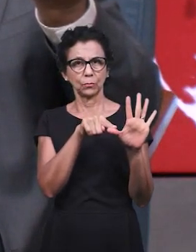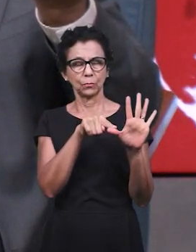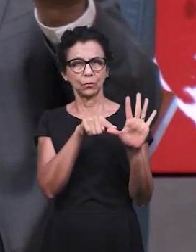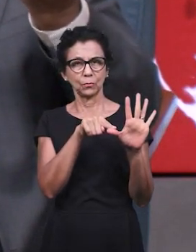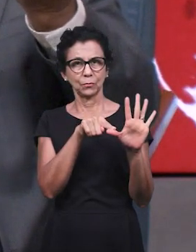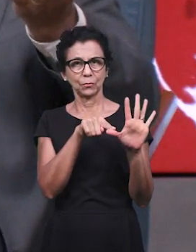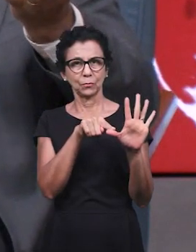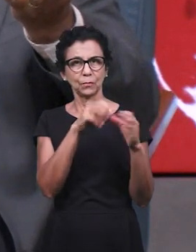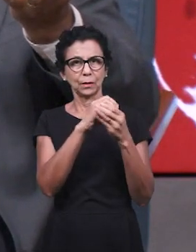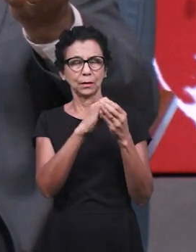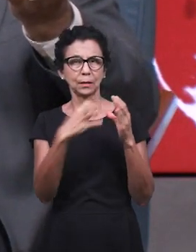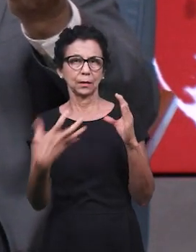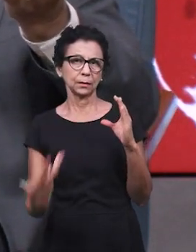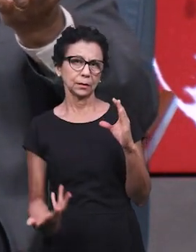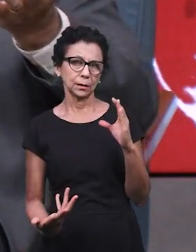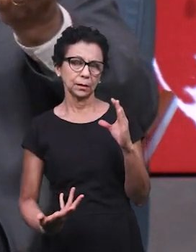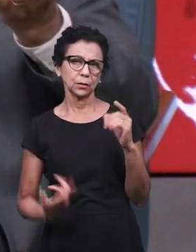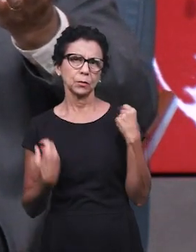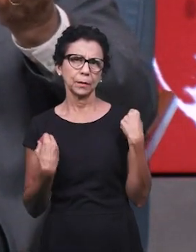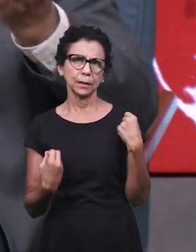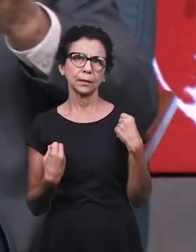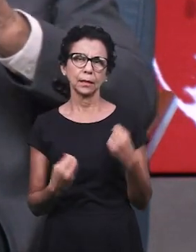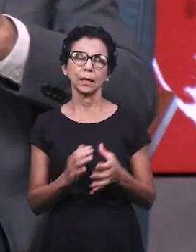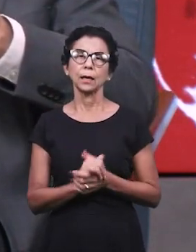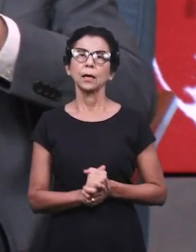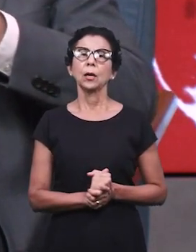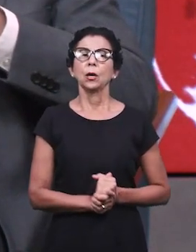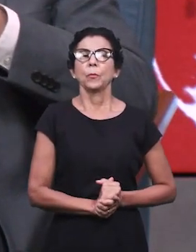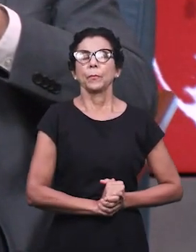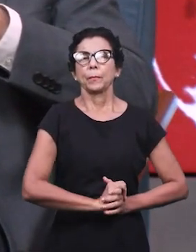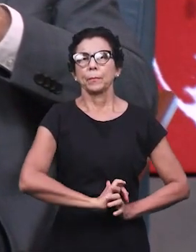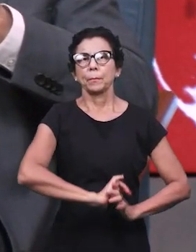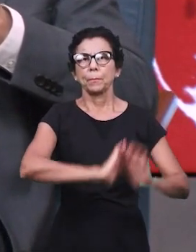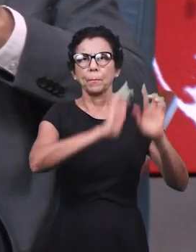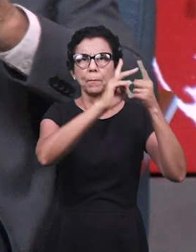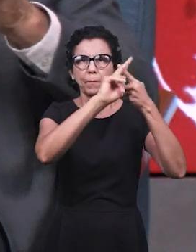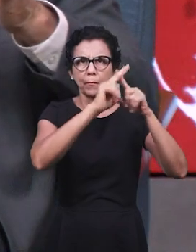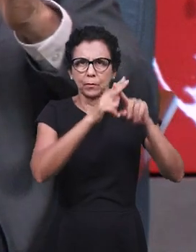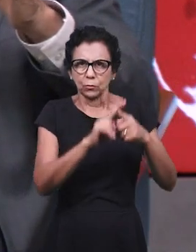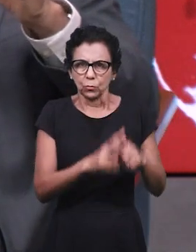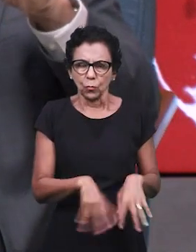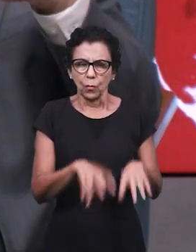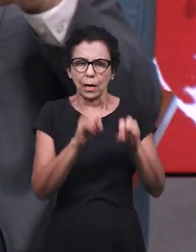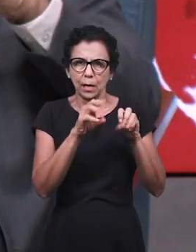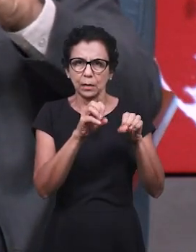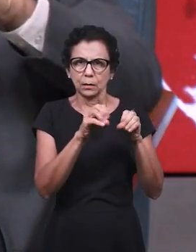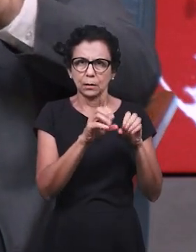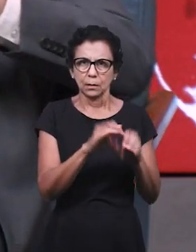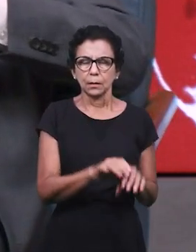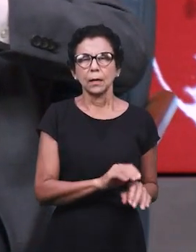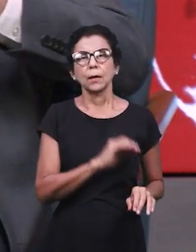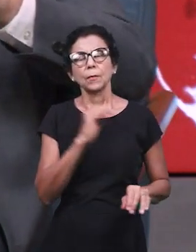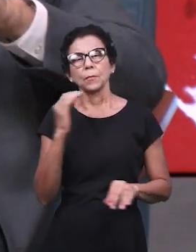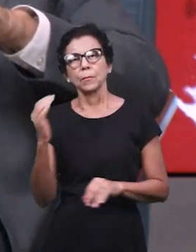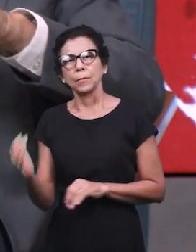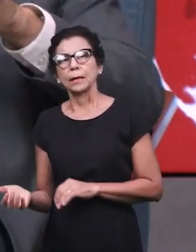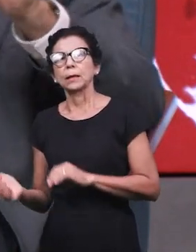aperfeiçoamento dos santos para a obra do ministério. Então, ele coloca